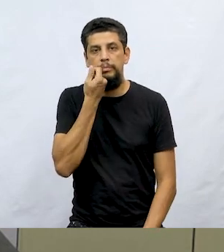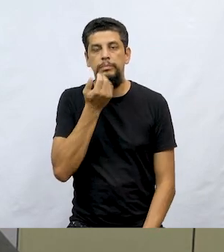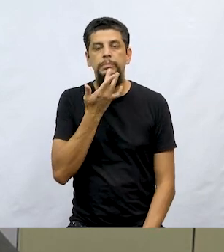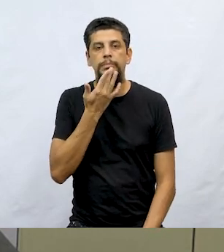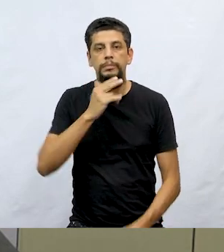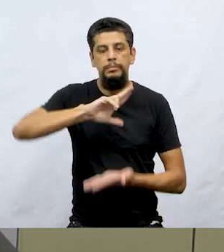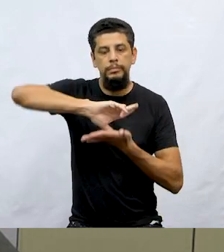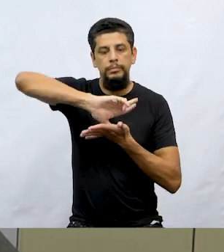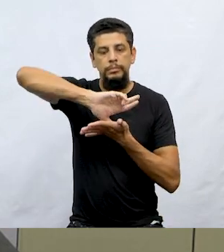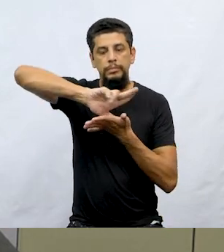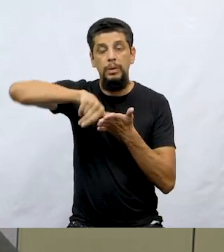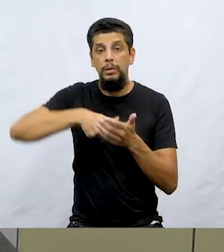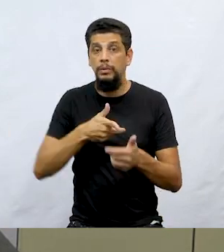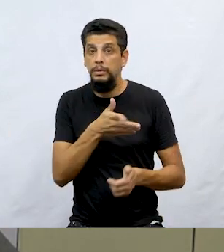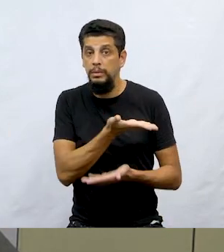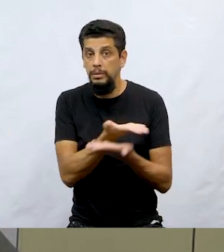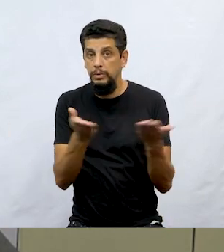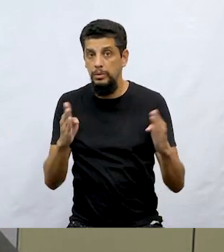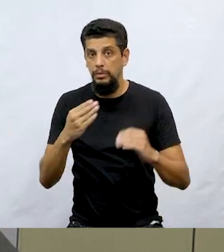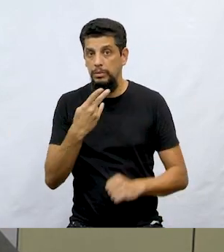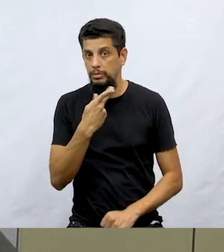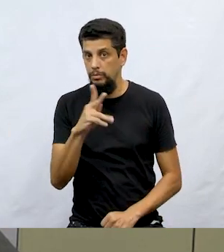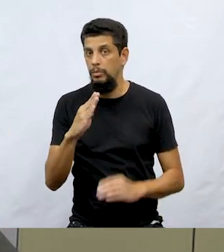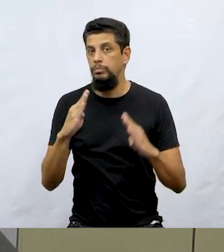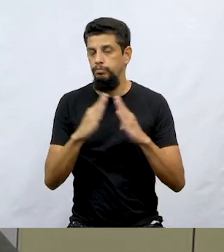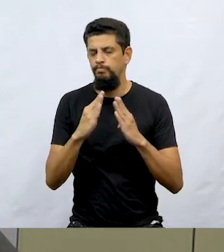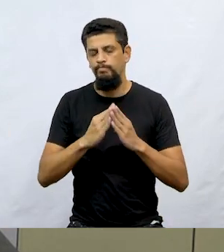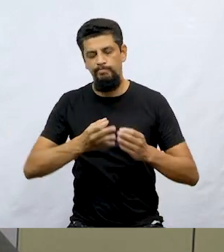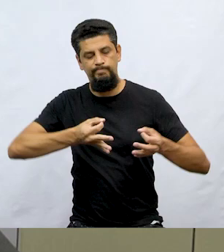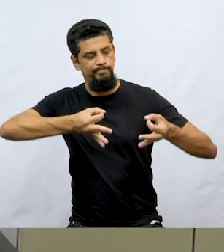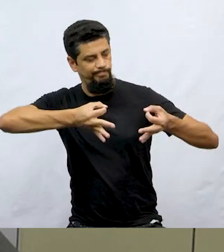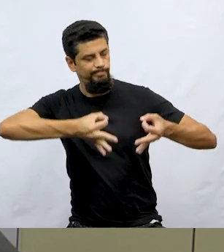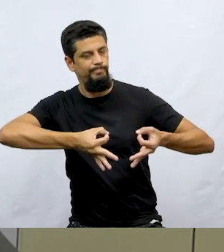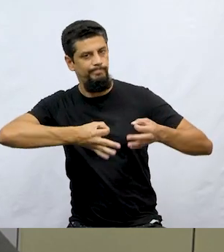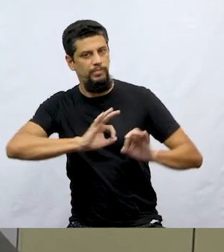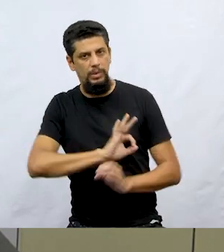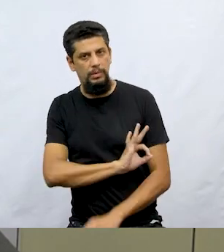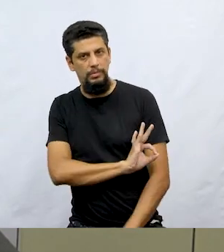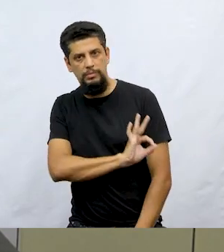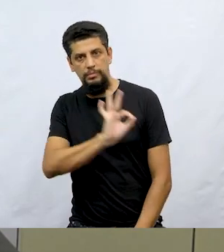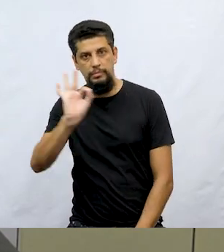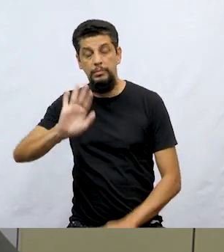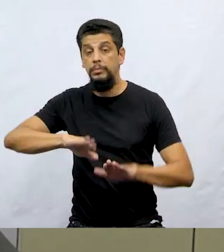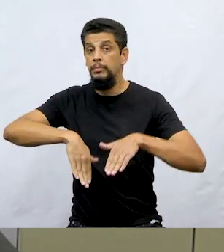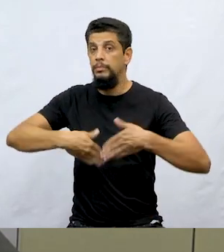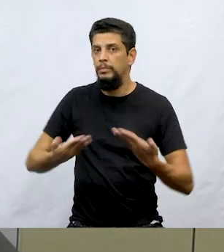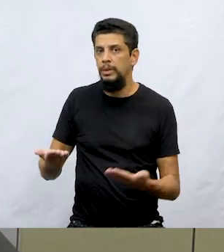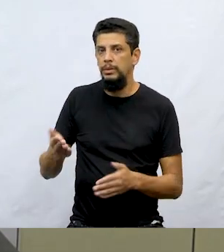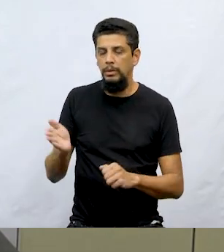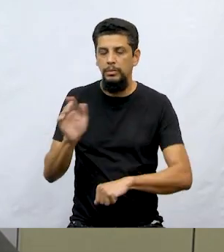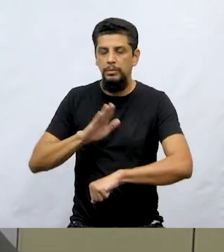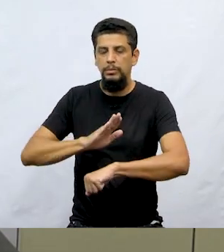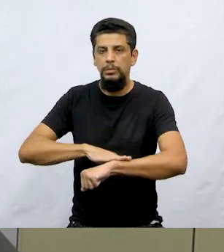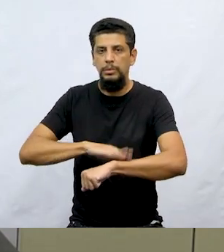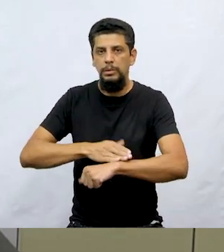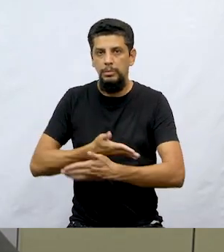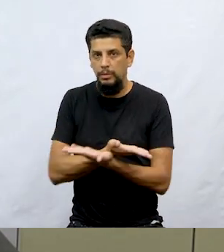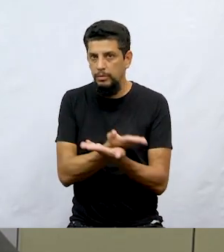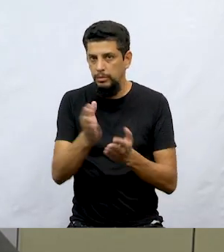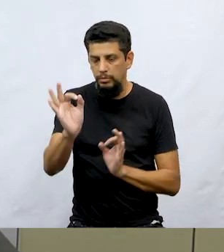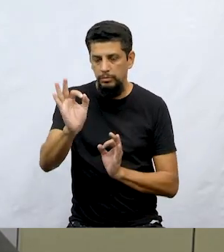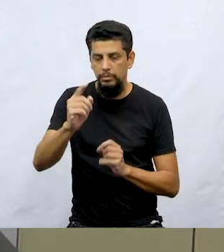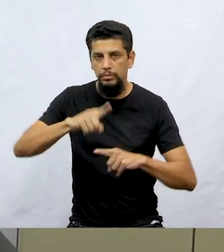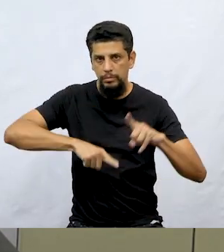também lápis de cor. O que vocês tiverem em casa. Tá? Perfeito, muito bem. Então, nós vamos